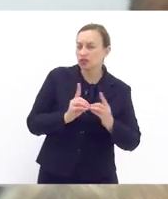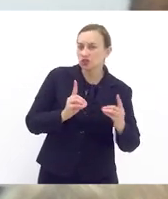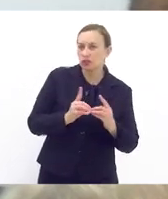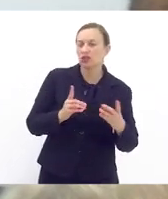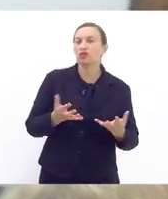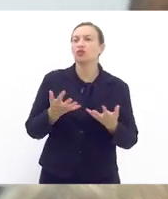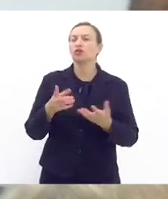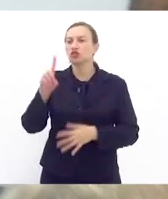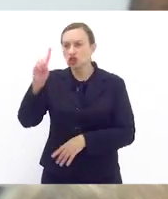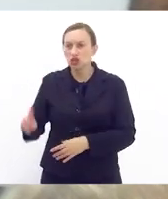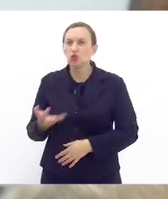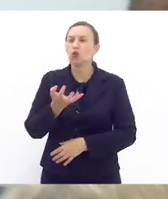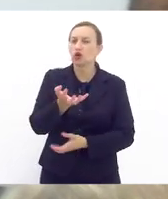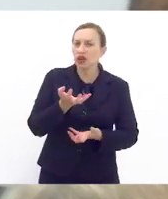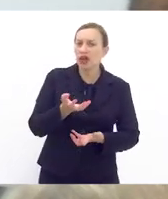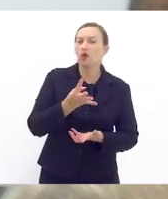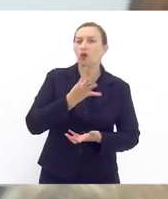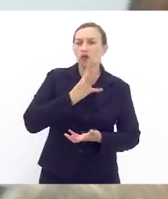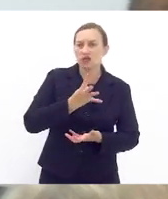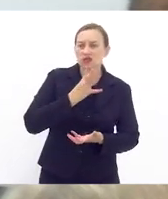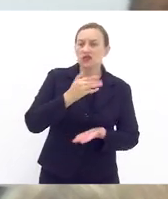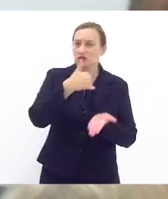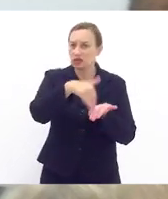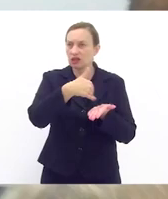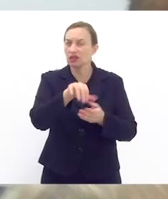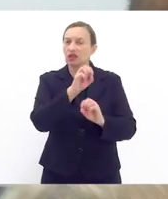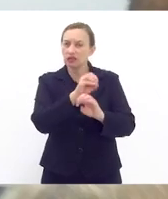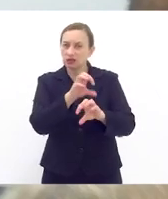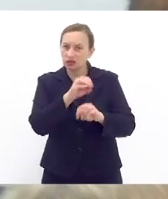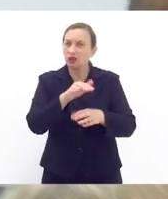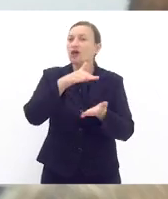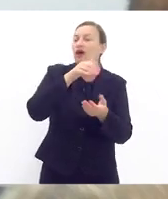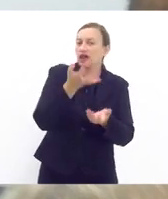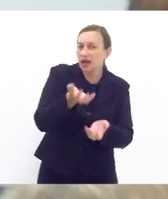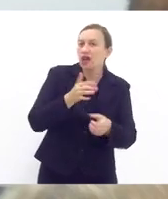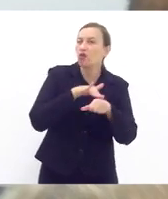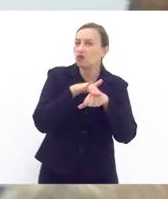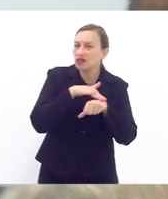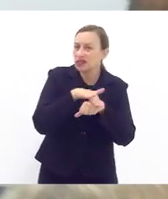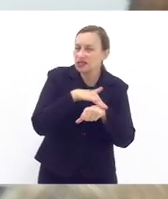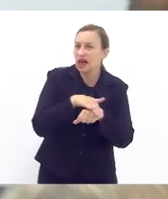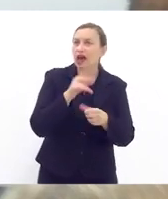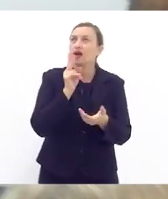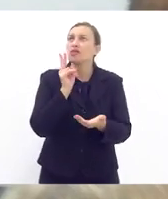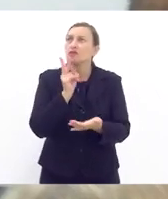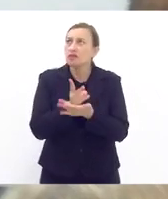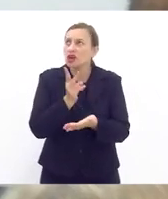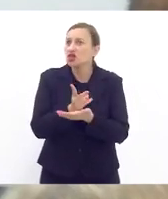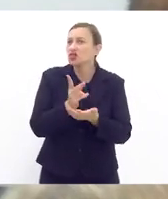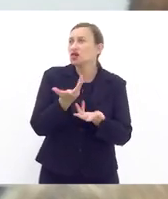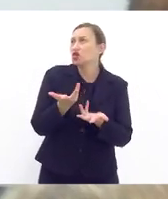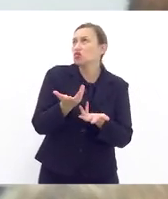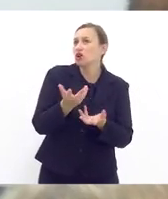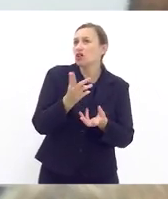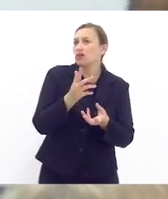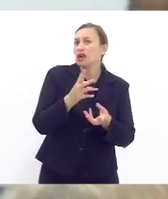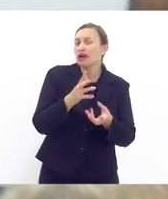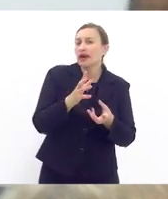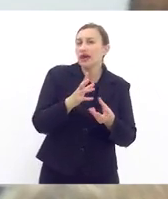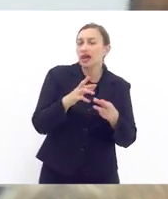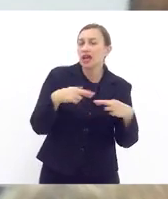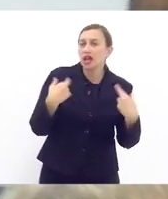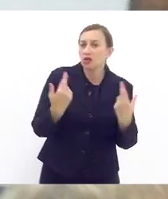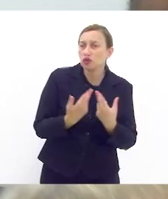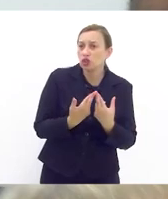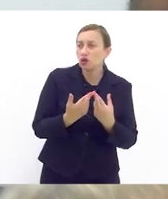quer conhecer o secretário de educação o diretor quer conversar mesmo que seja uma reunião por Regional né